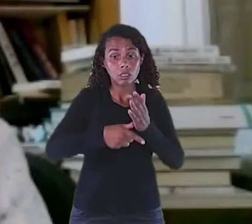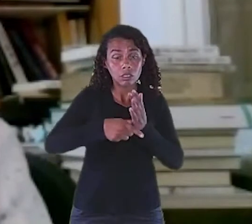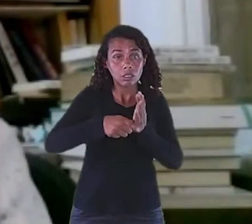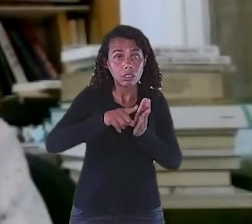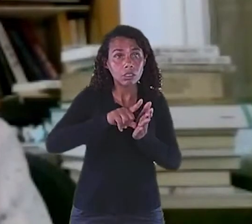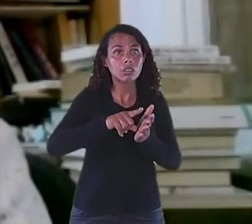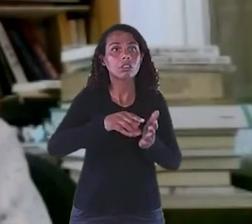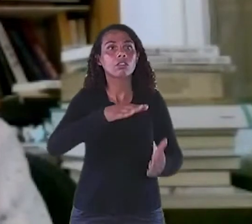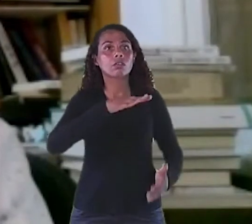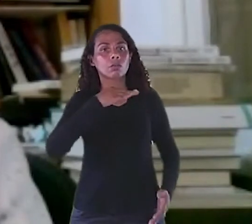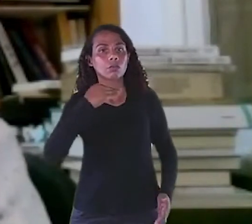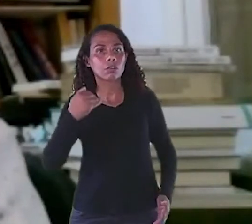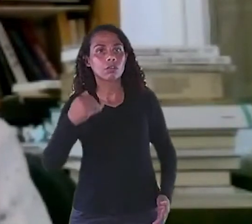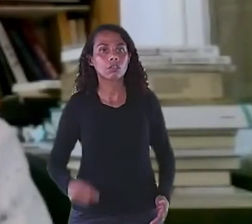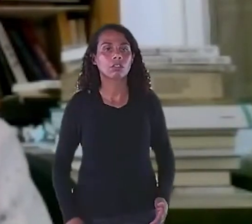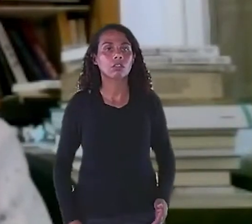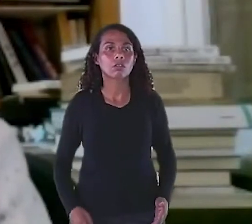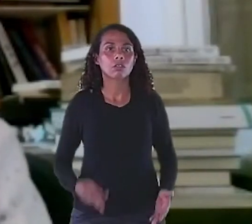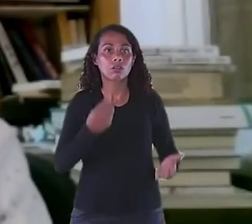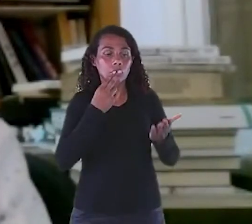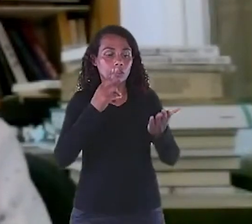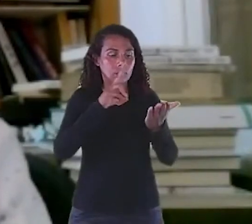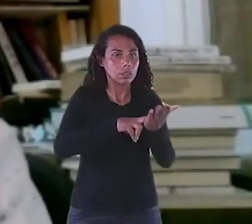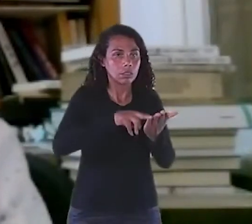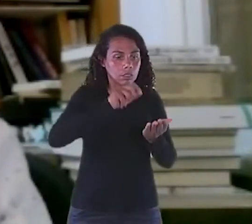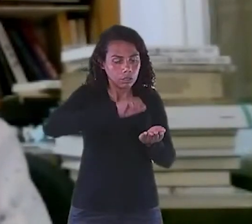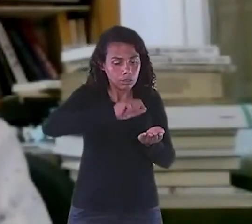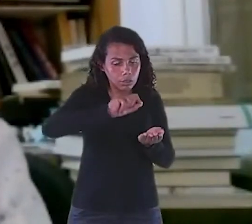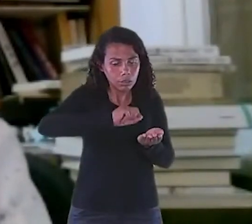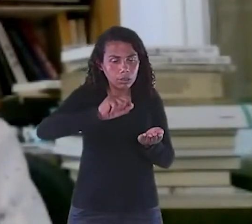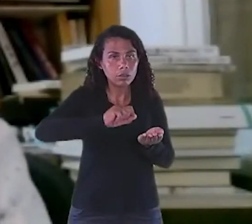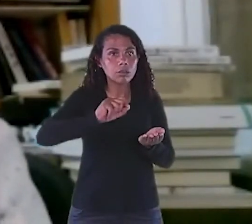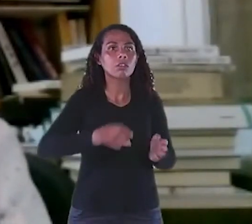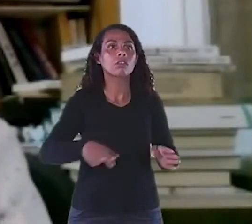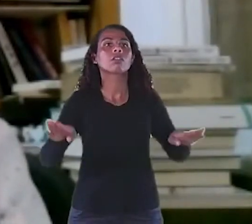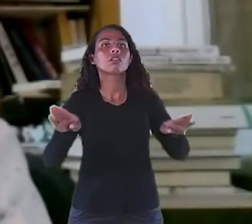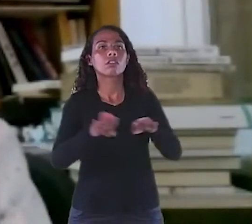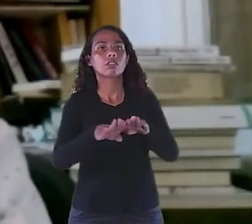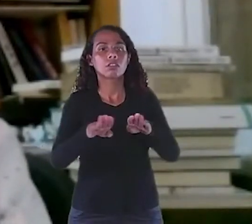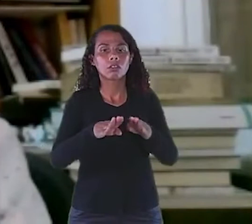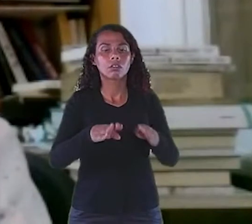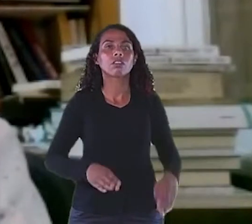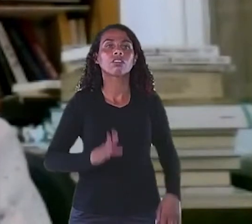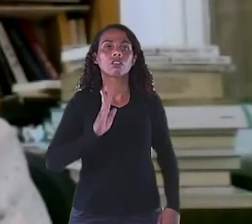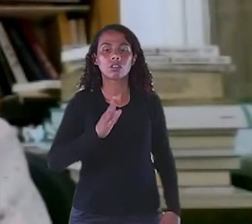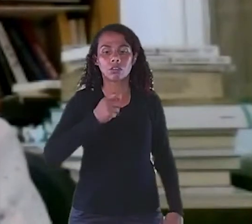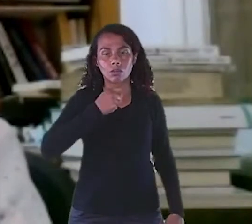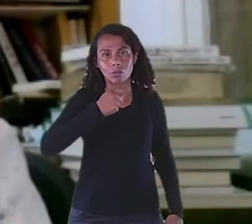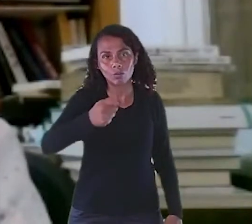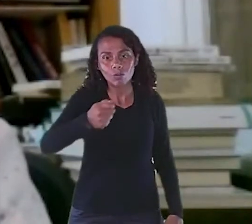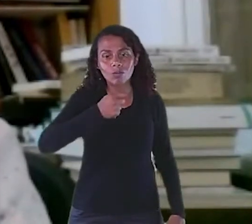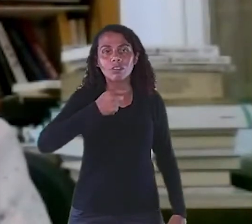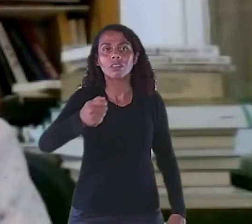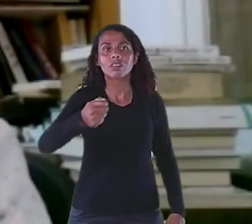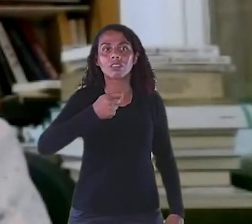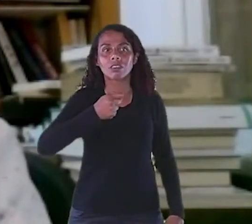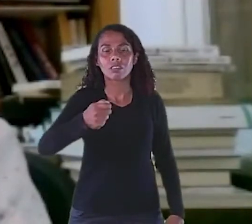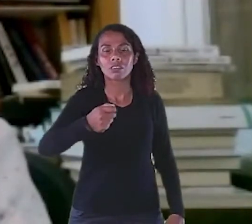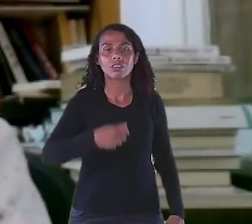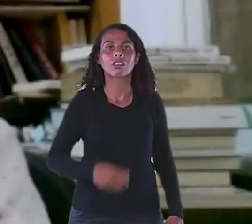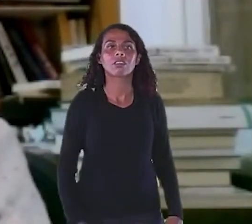tinha entrevistado ele em outras ocasiões. E eu propus a ele a gente sentar e